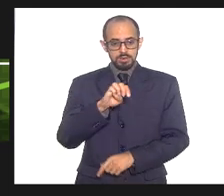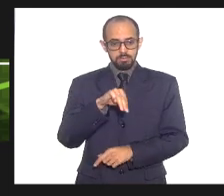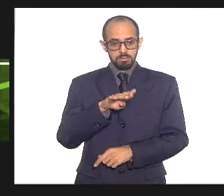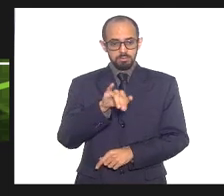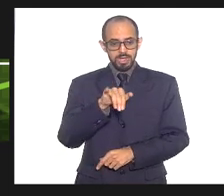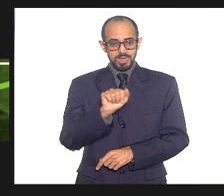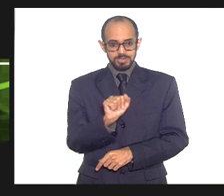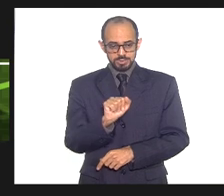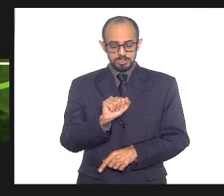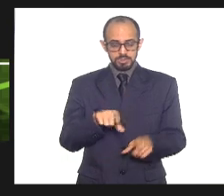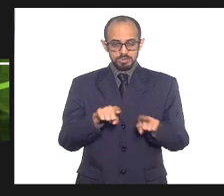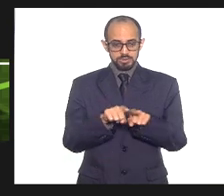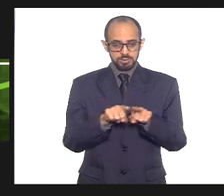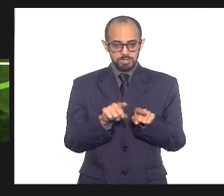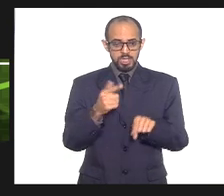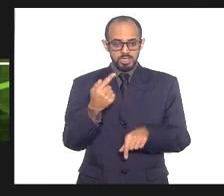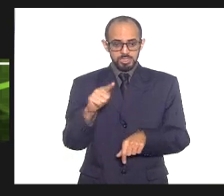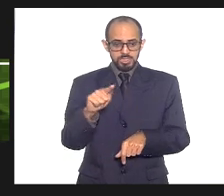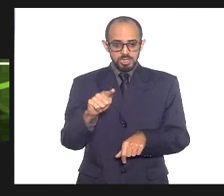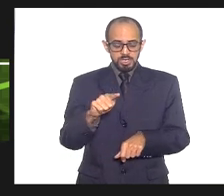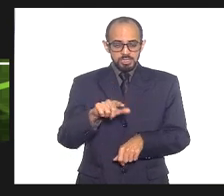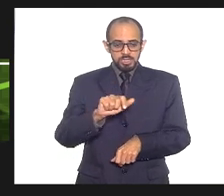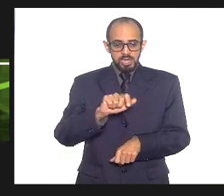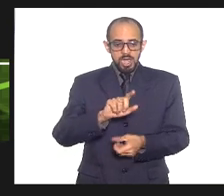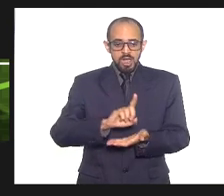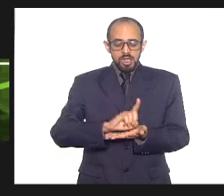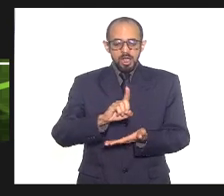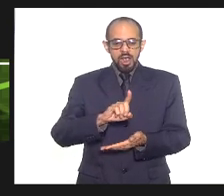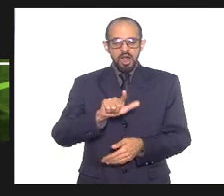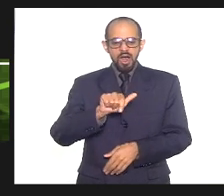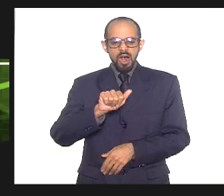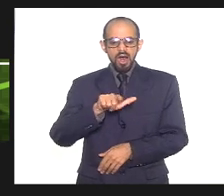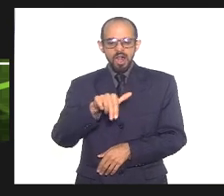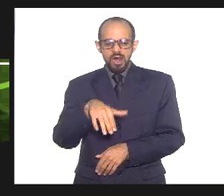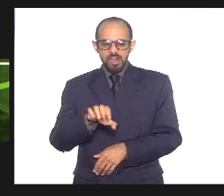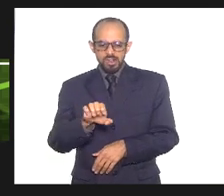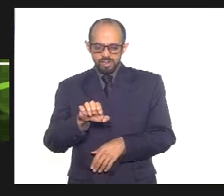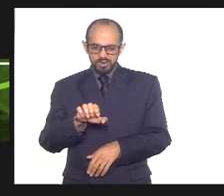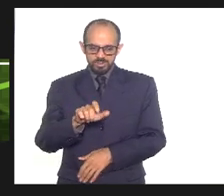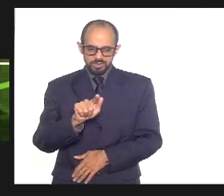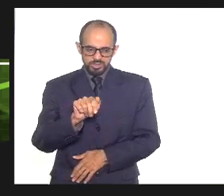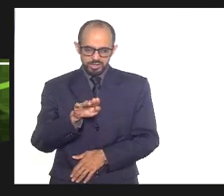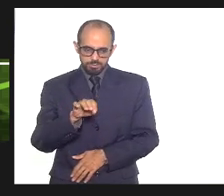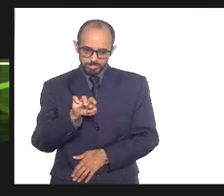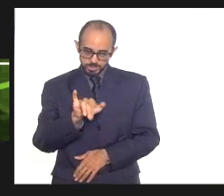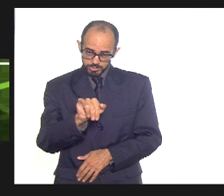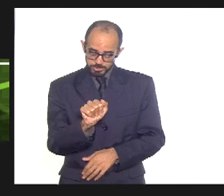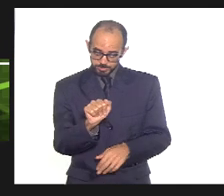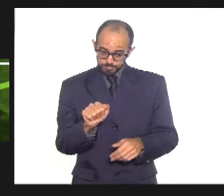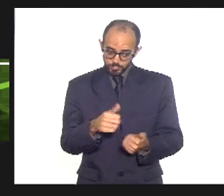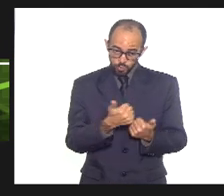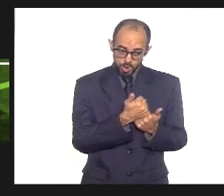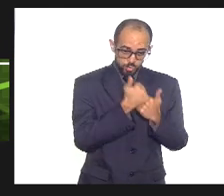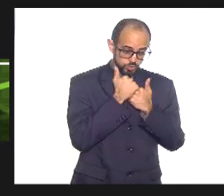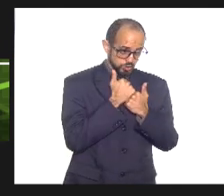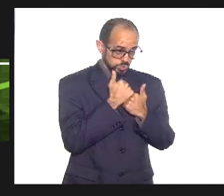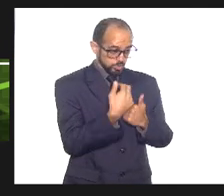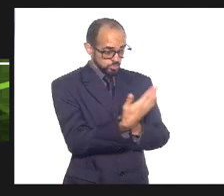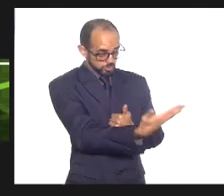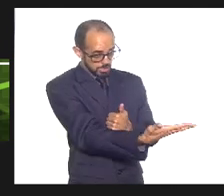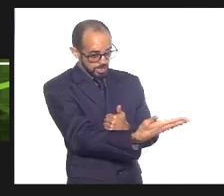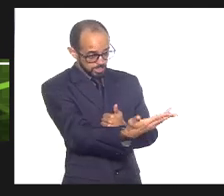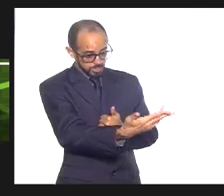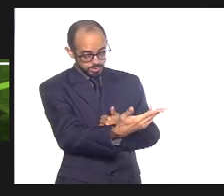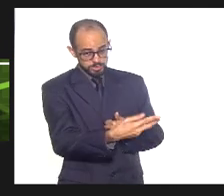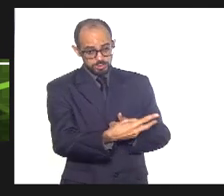é gerente tributária, senhora Aline Gadelha. Com o apoio dela, espero que possamos responder todos os questionamentos dessa